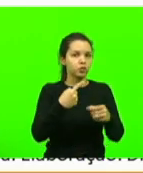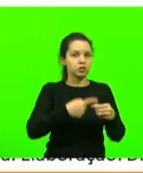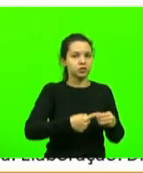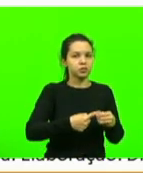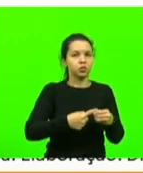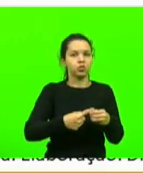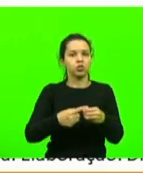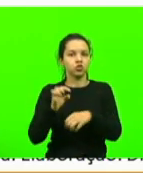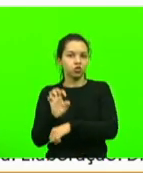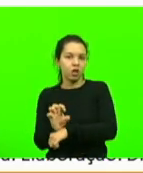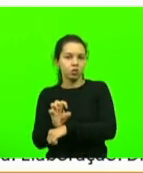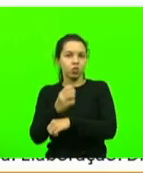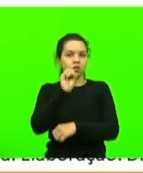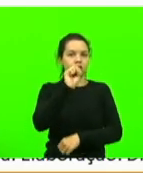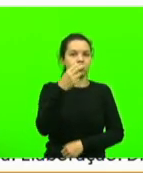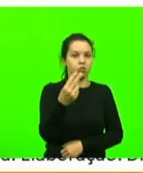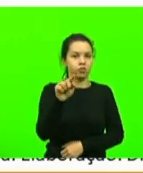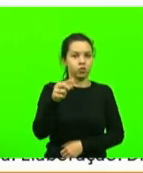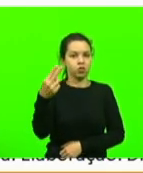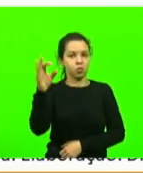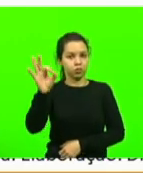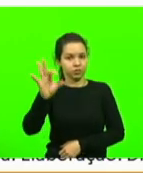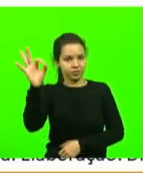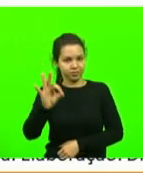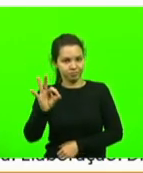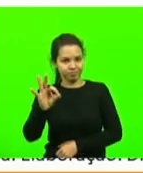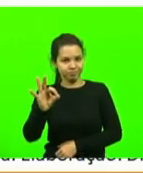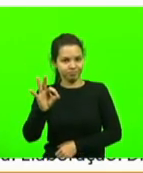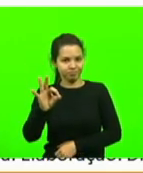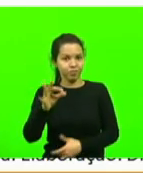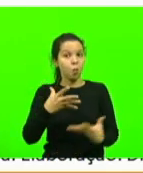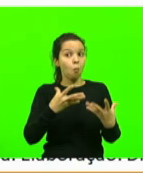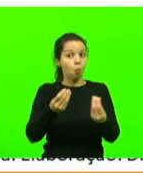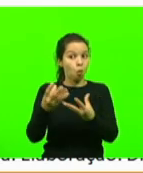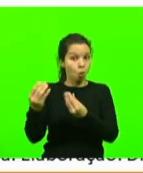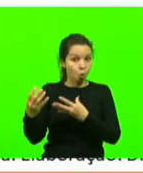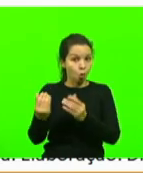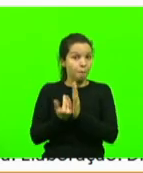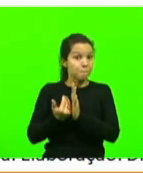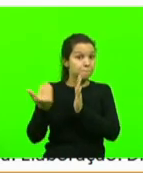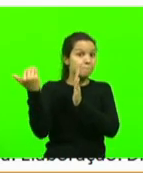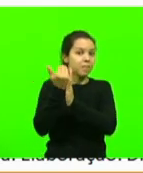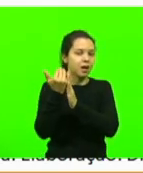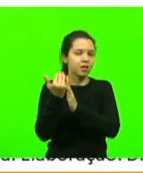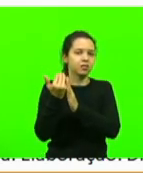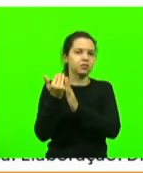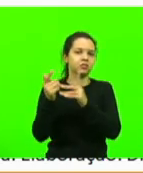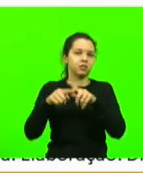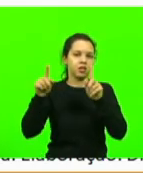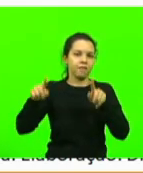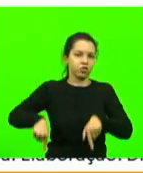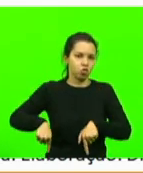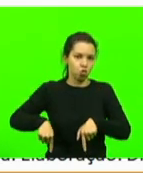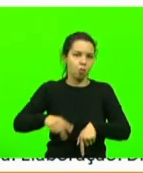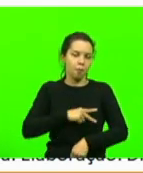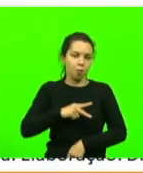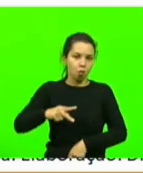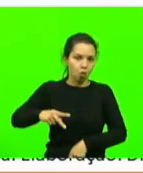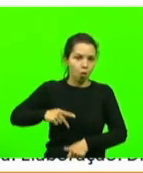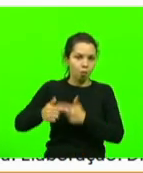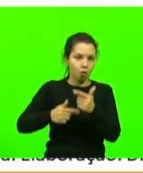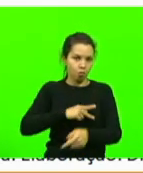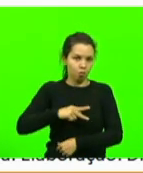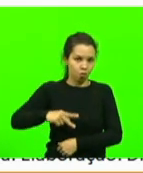por cento bom então a grande parte dos Servidores e dos serviços públicos se dão